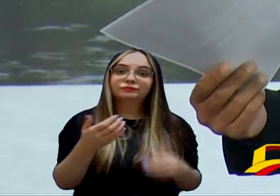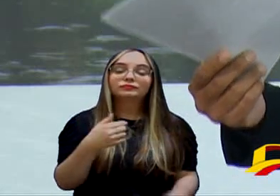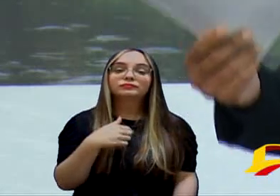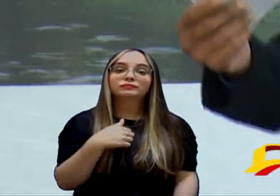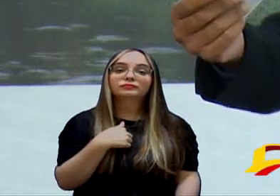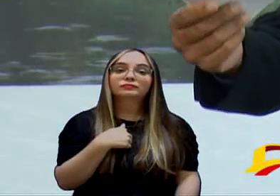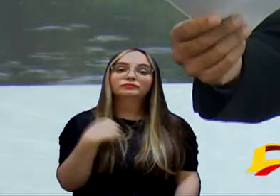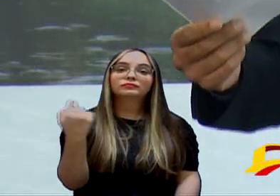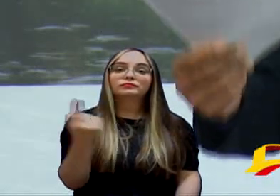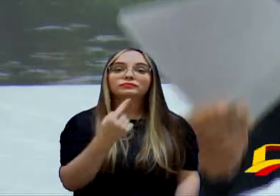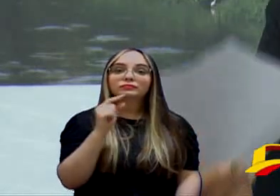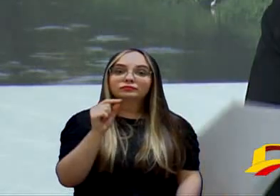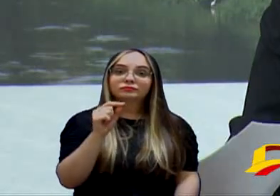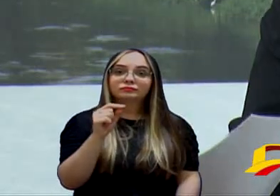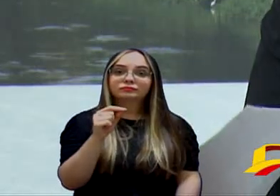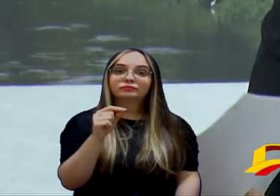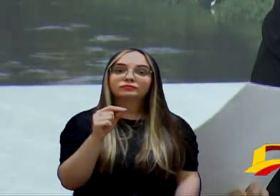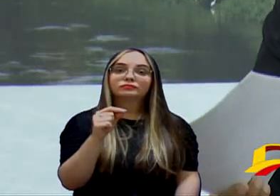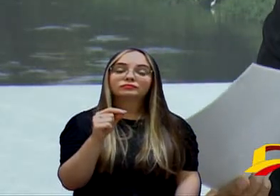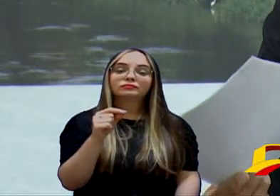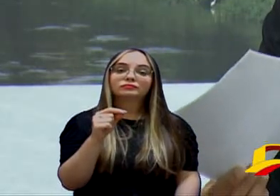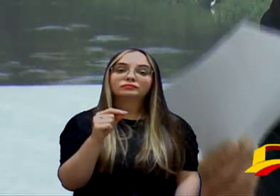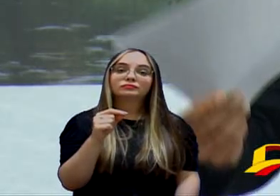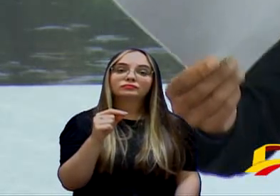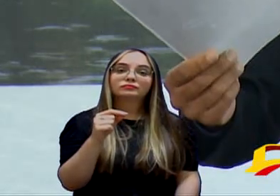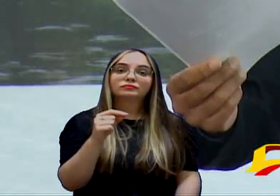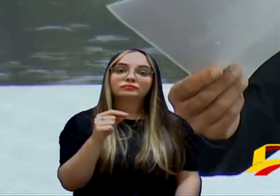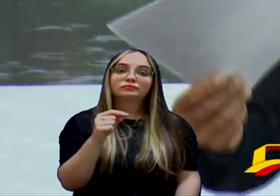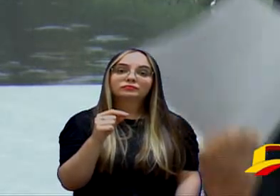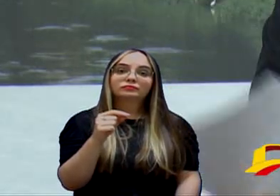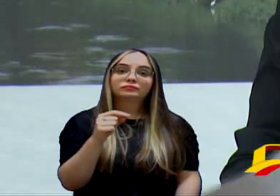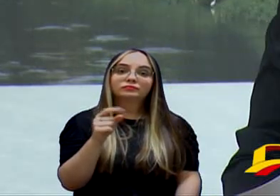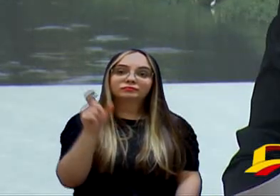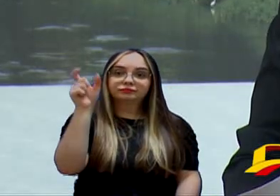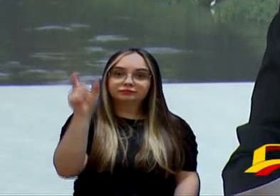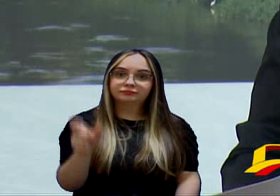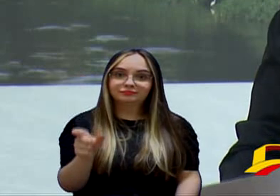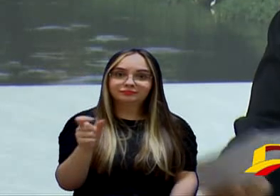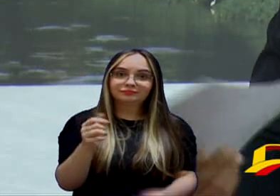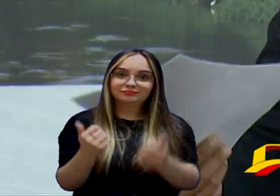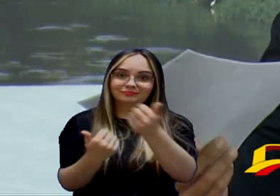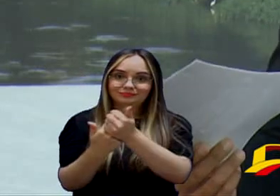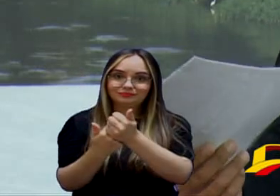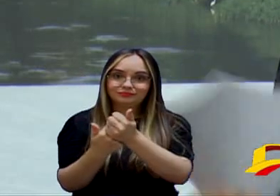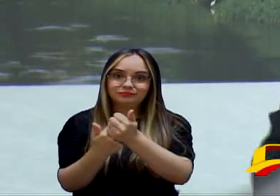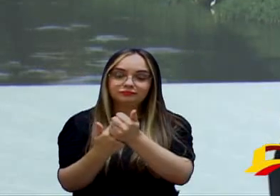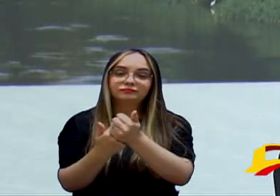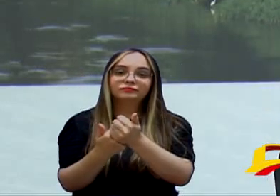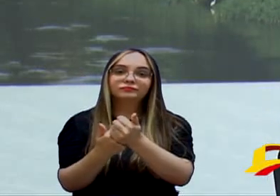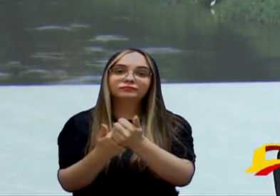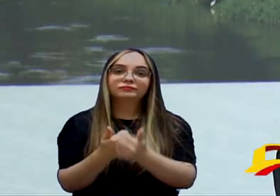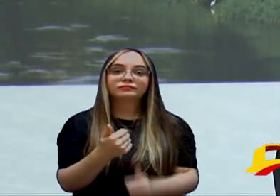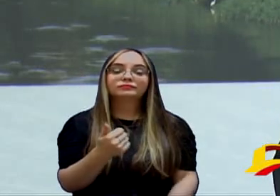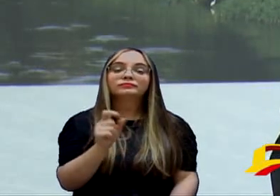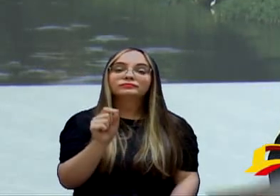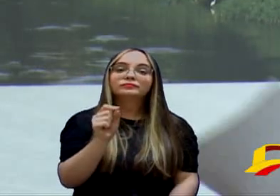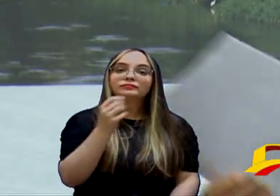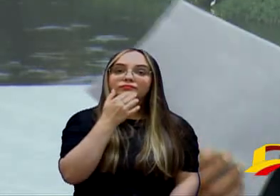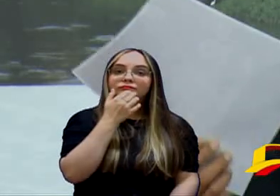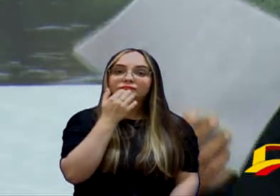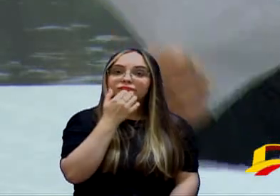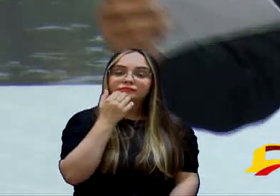Nós entramos com uma representação desta assessora e mostrando o neném